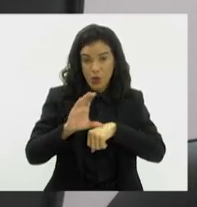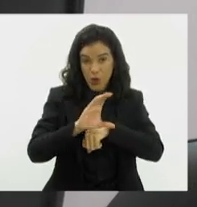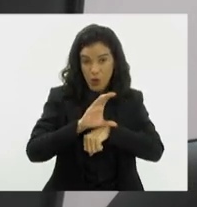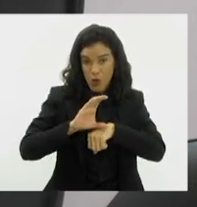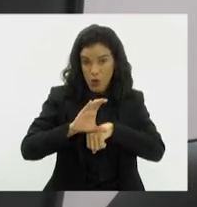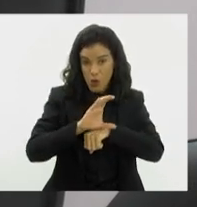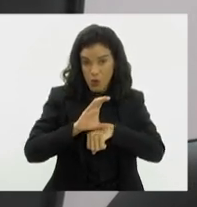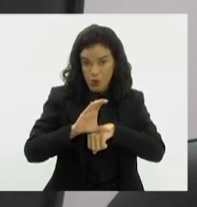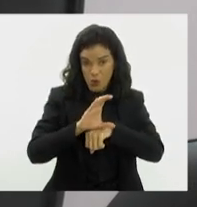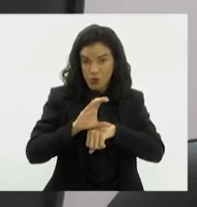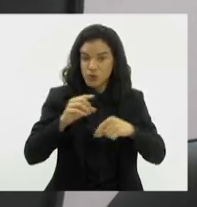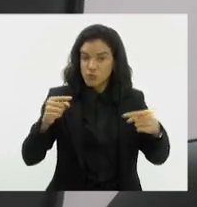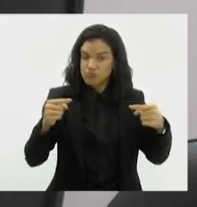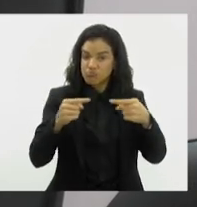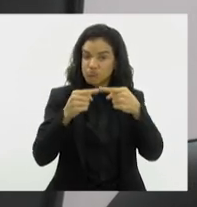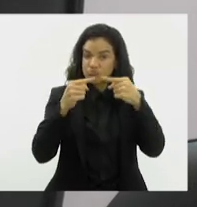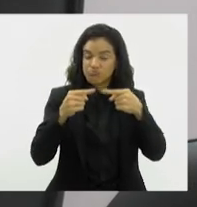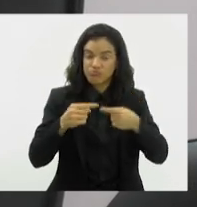constitucionalidade.